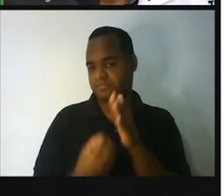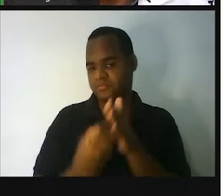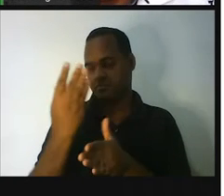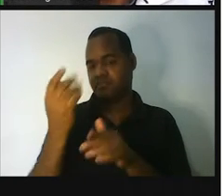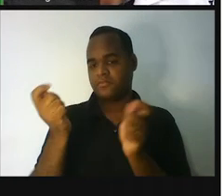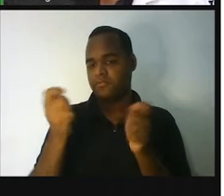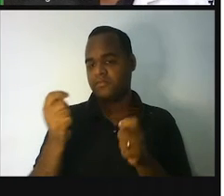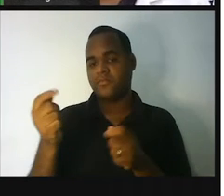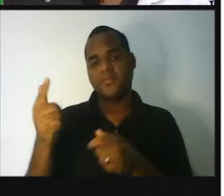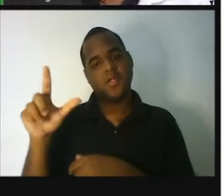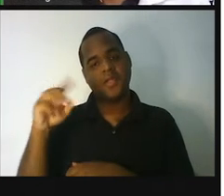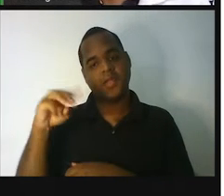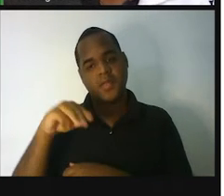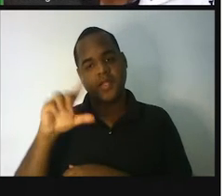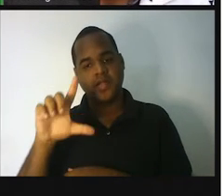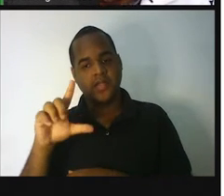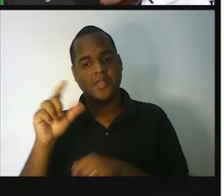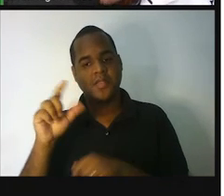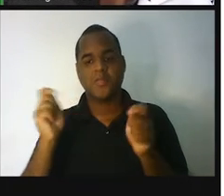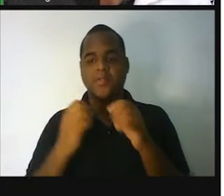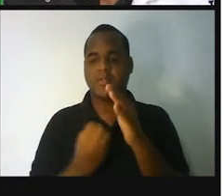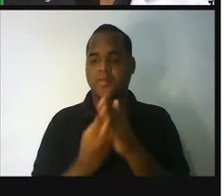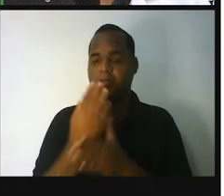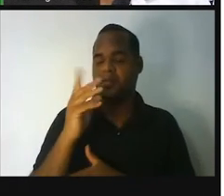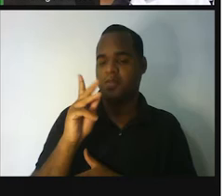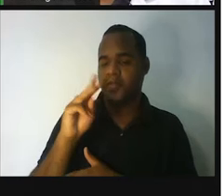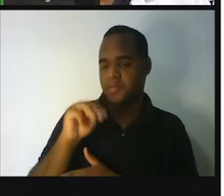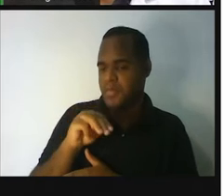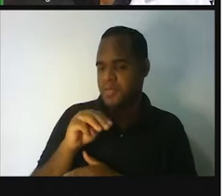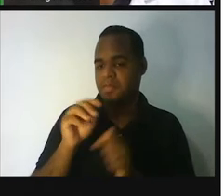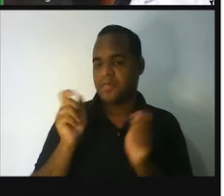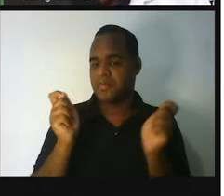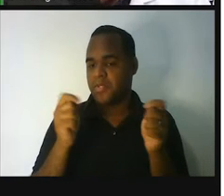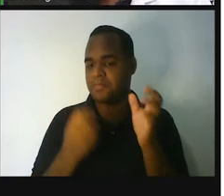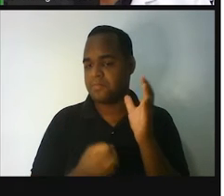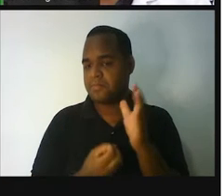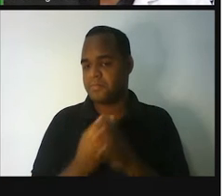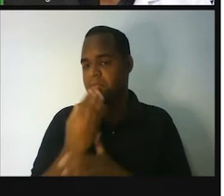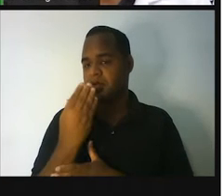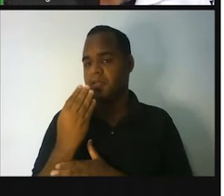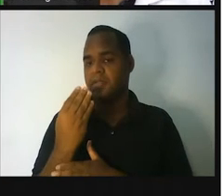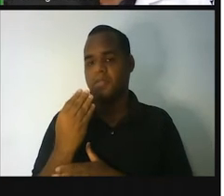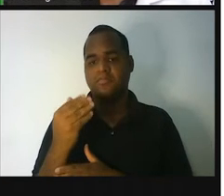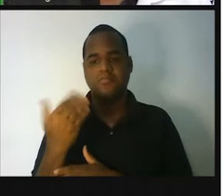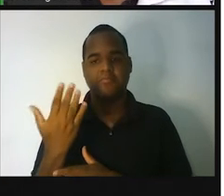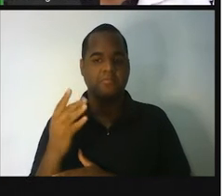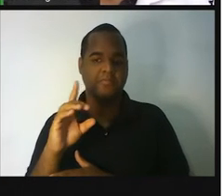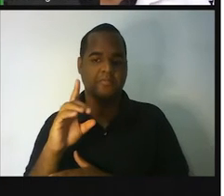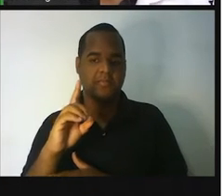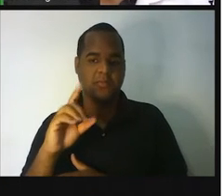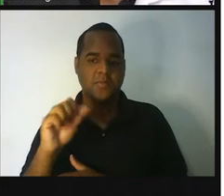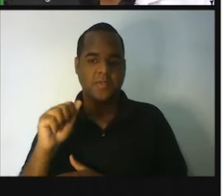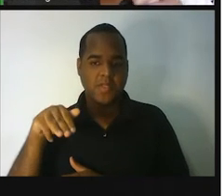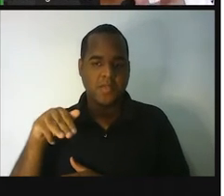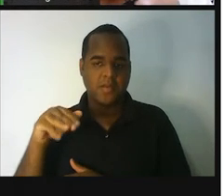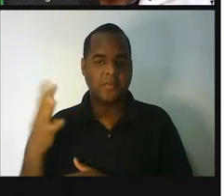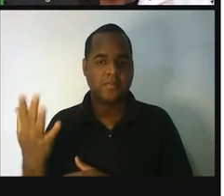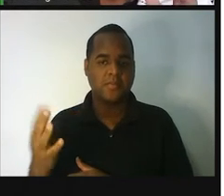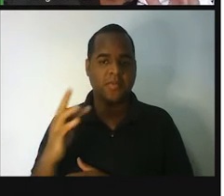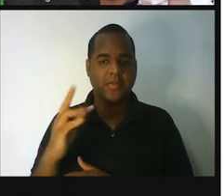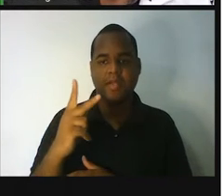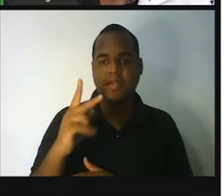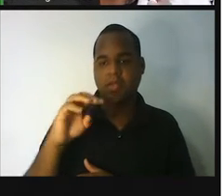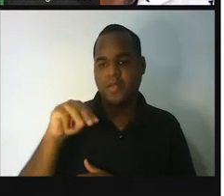aparecer livro pode aparecer quilômetros pode aparecer hectômetro decâmetro e desse mico